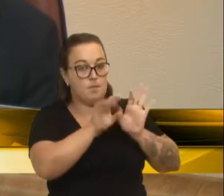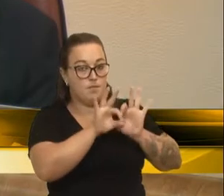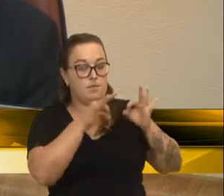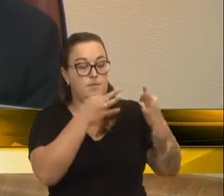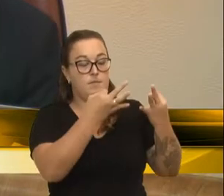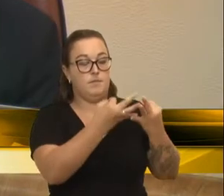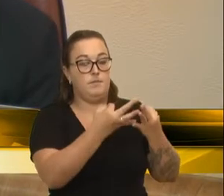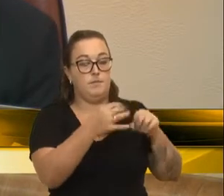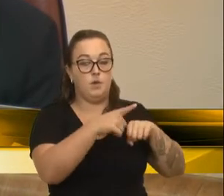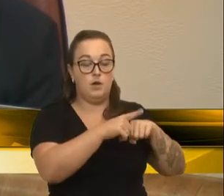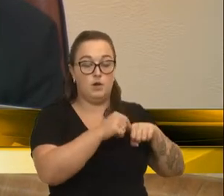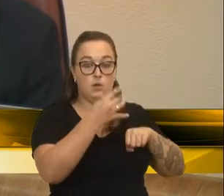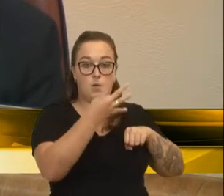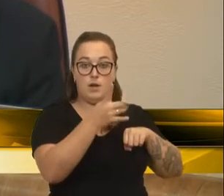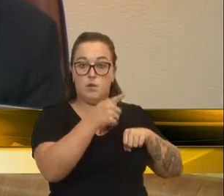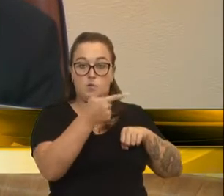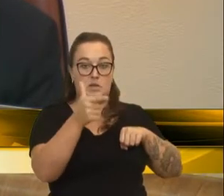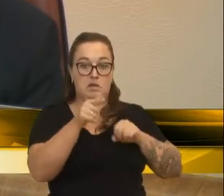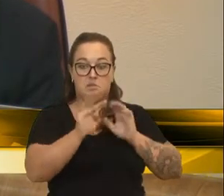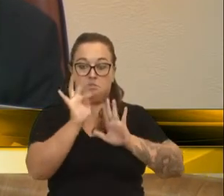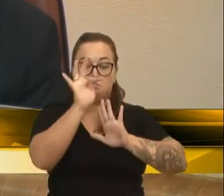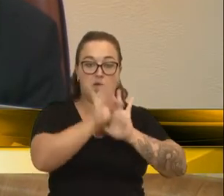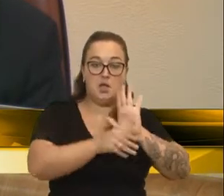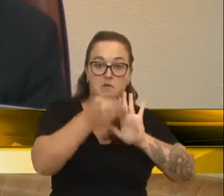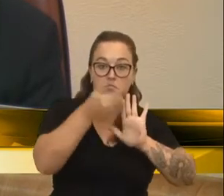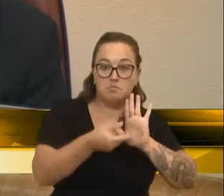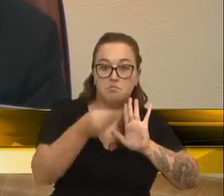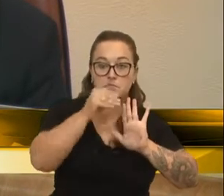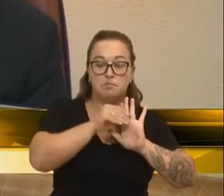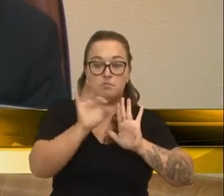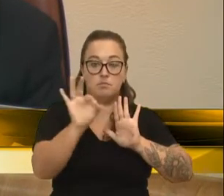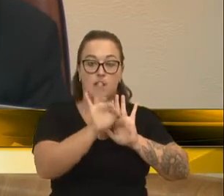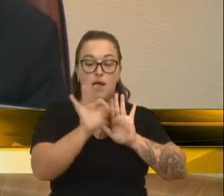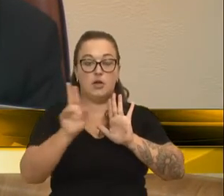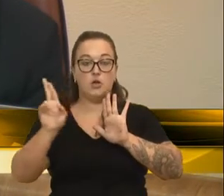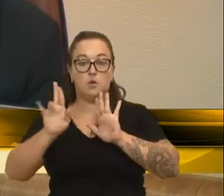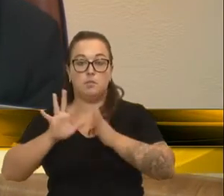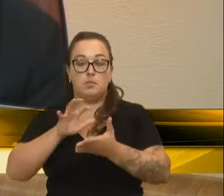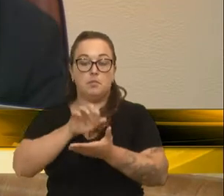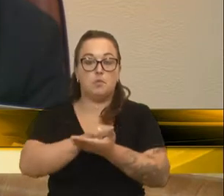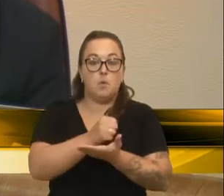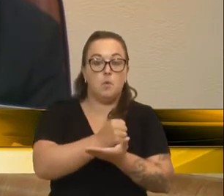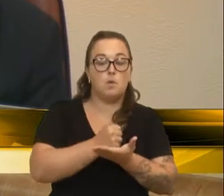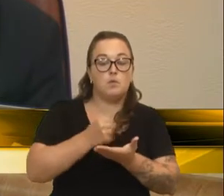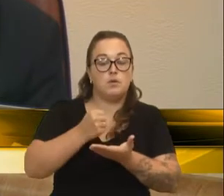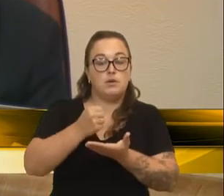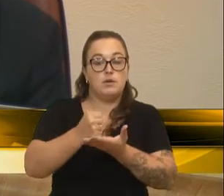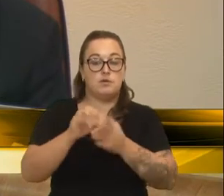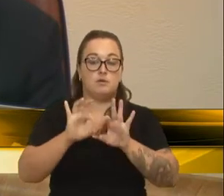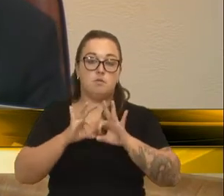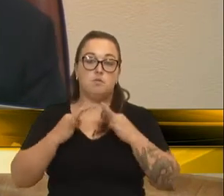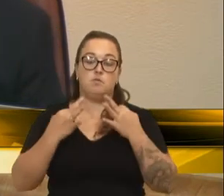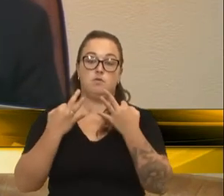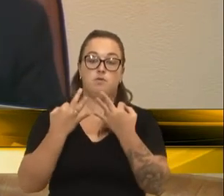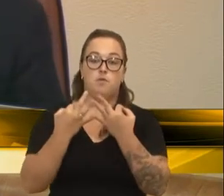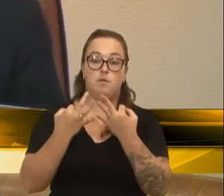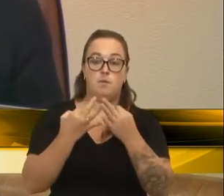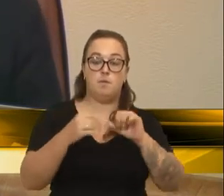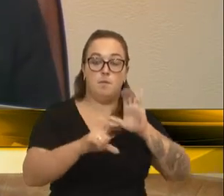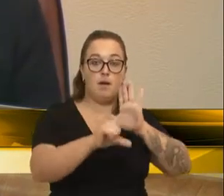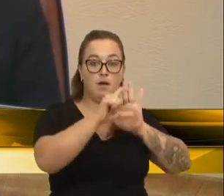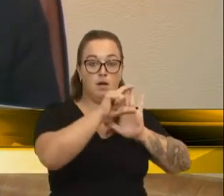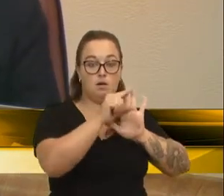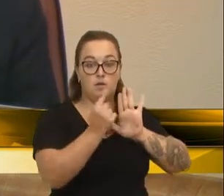4º. Não se inclui nas vedações deste decreto as nomeações, designações ou contratações, 2 pontos. Parágrafo